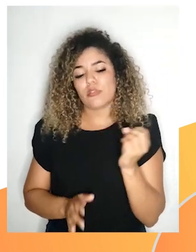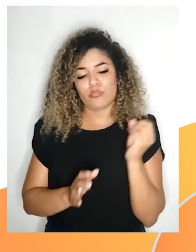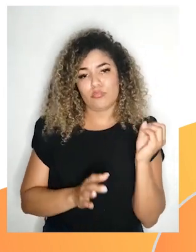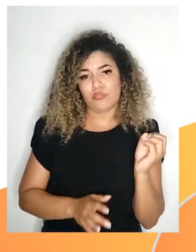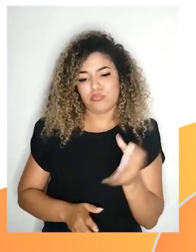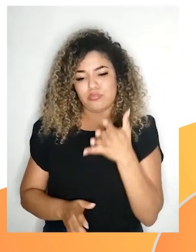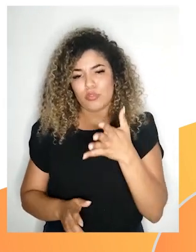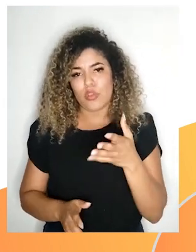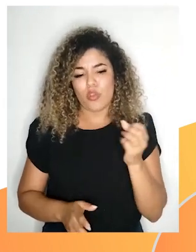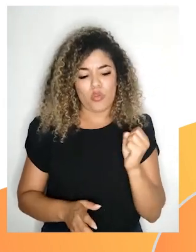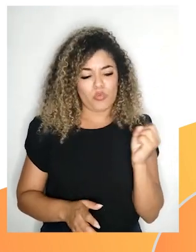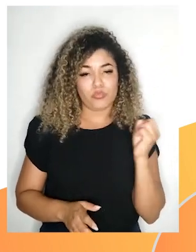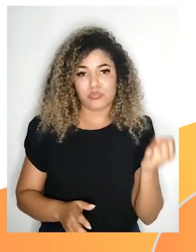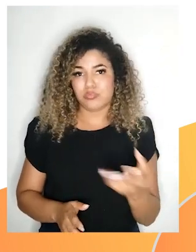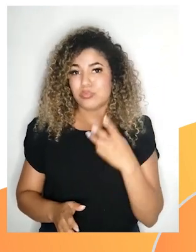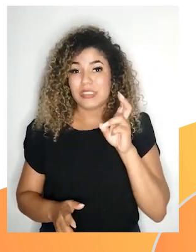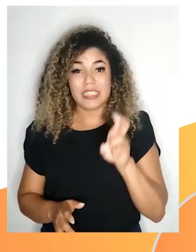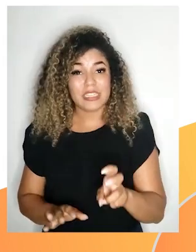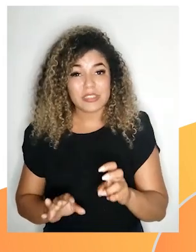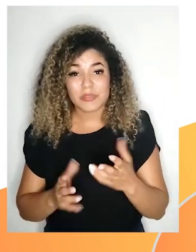Então vamos colocar aqui.